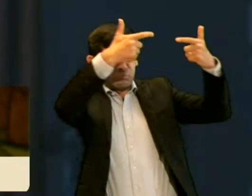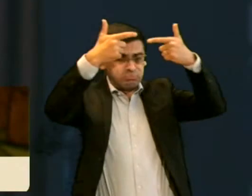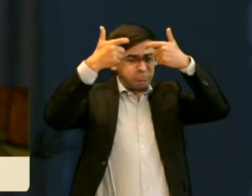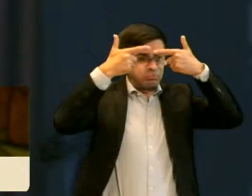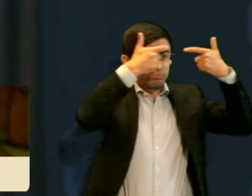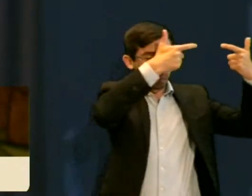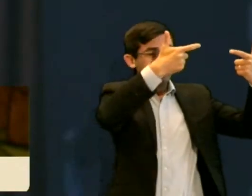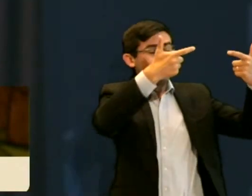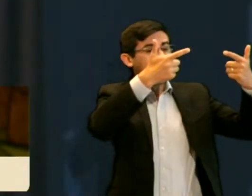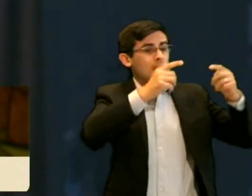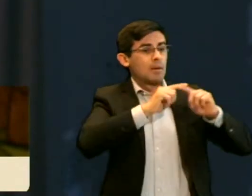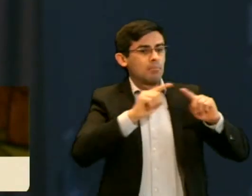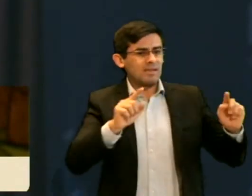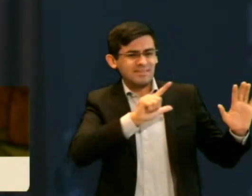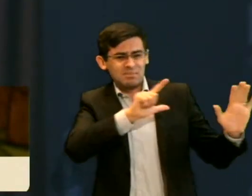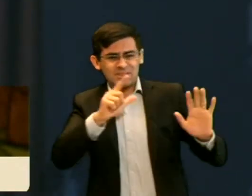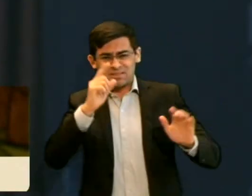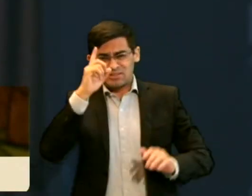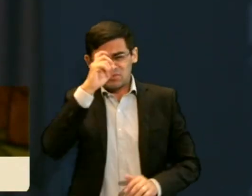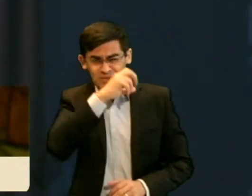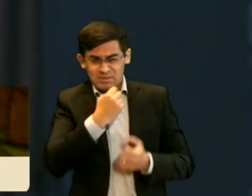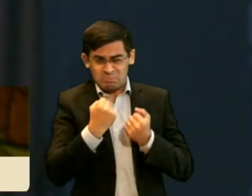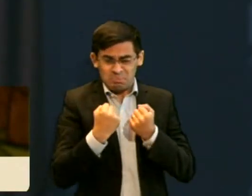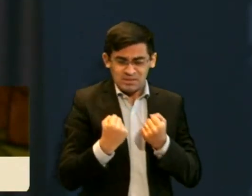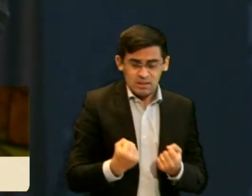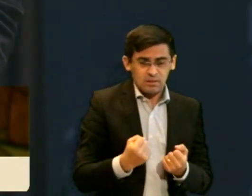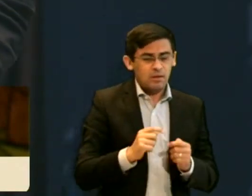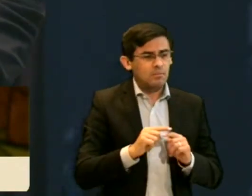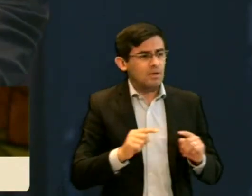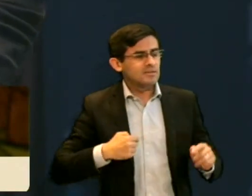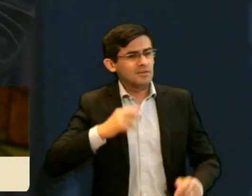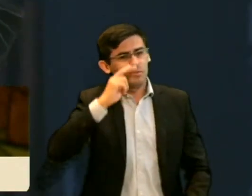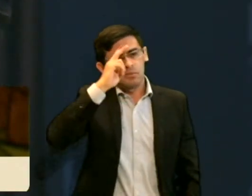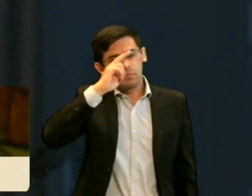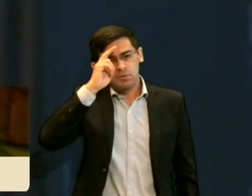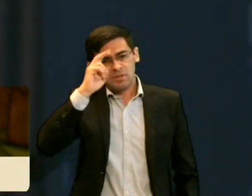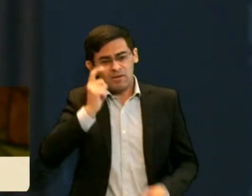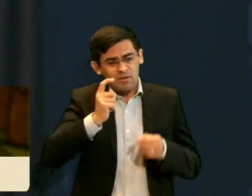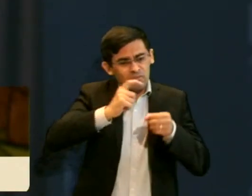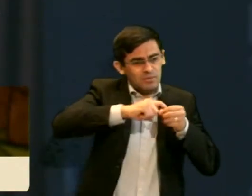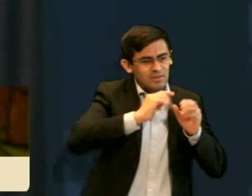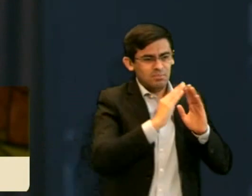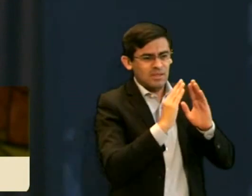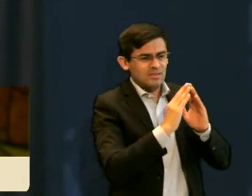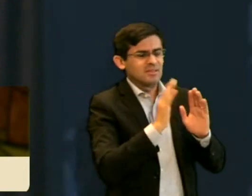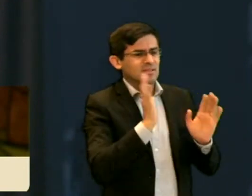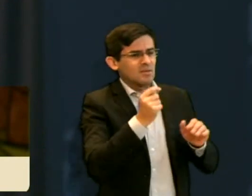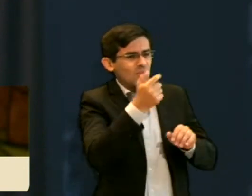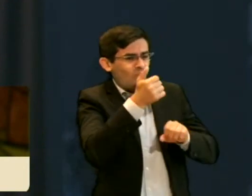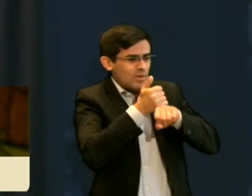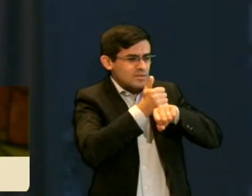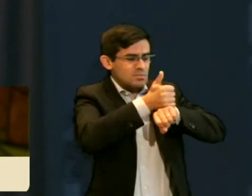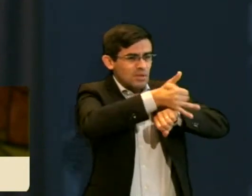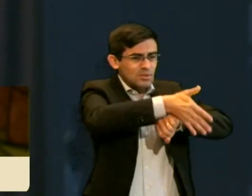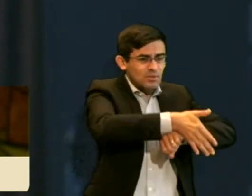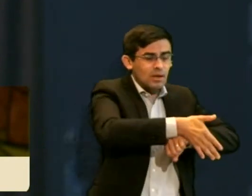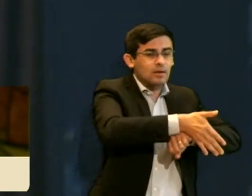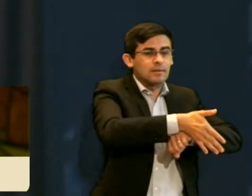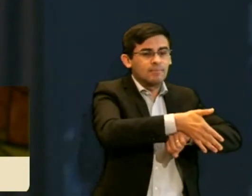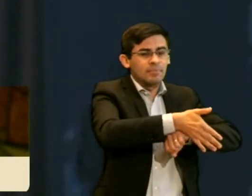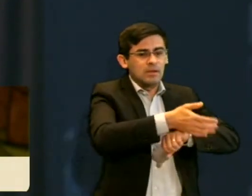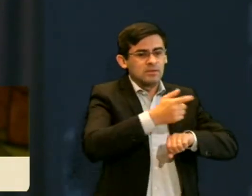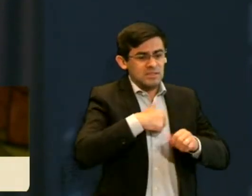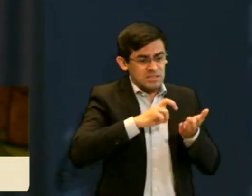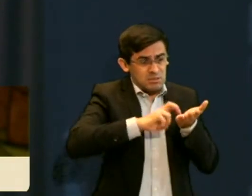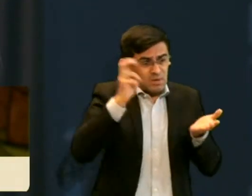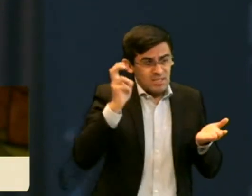nos cercam. Foi uma semana pesada. E eu lembro que eu estava voltando para casa muito tarde. Eu tinha